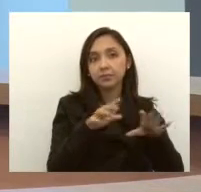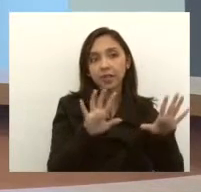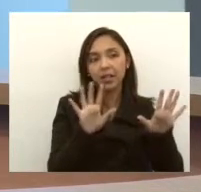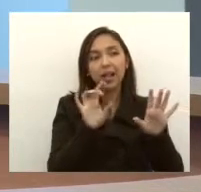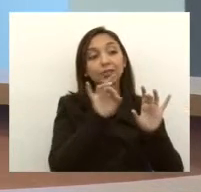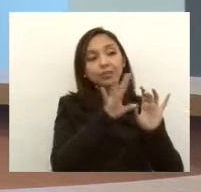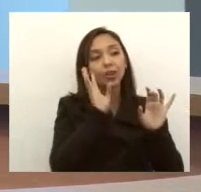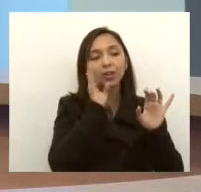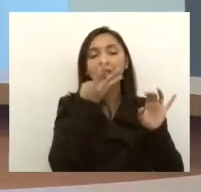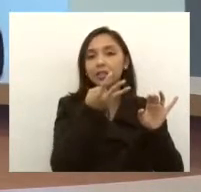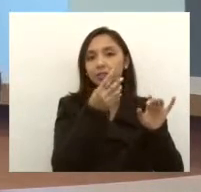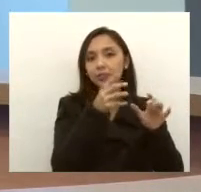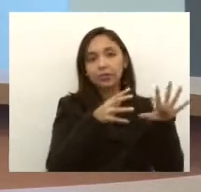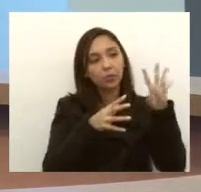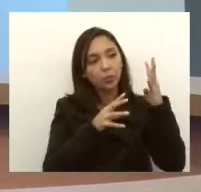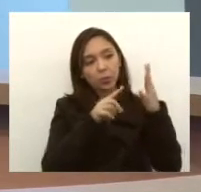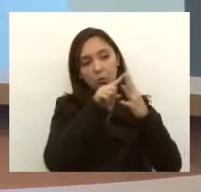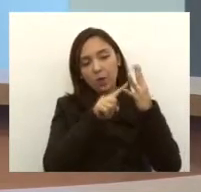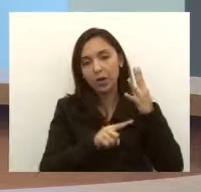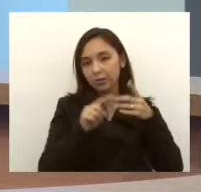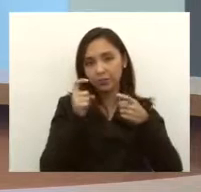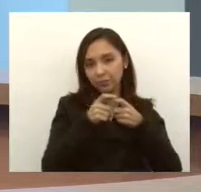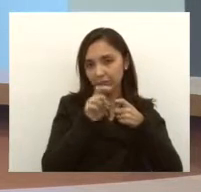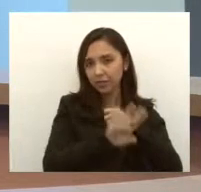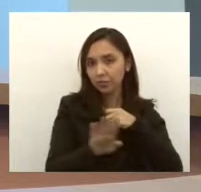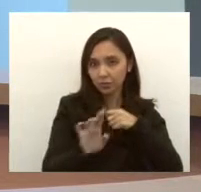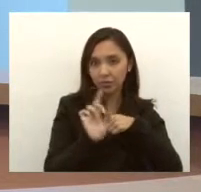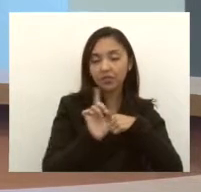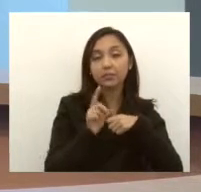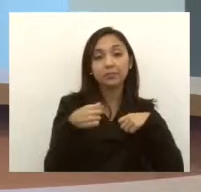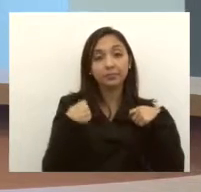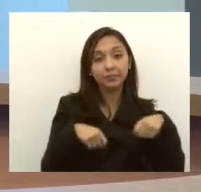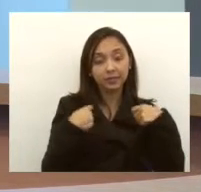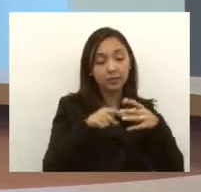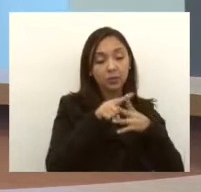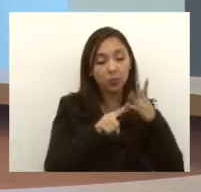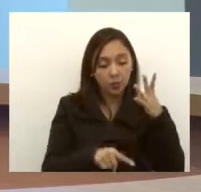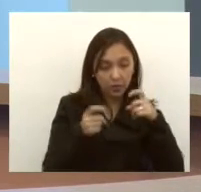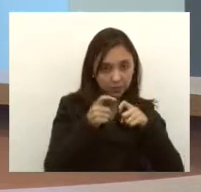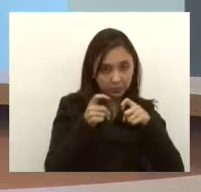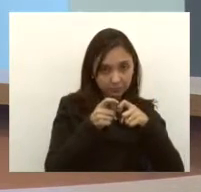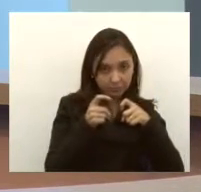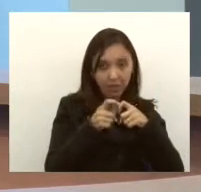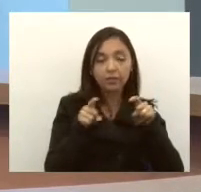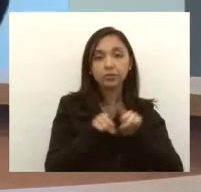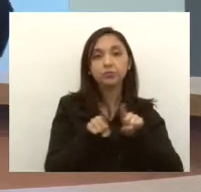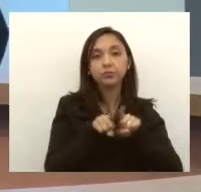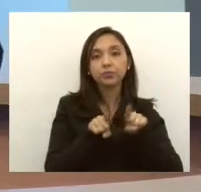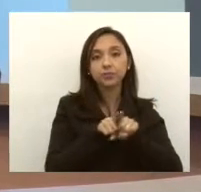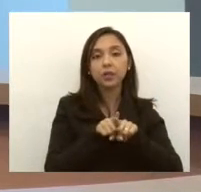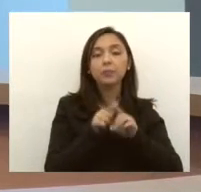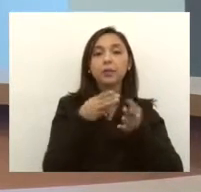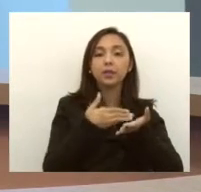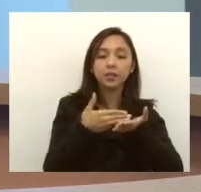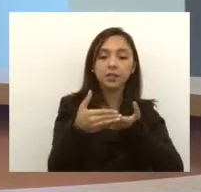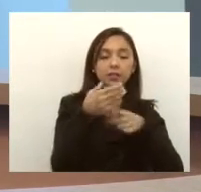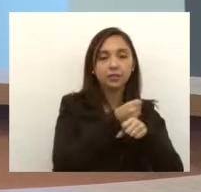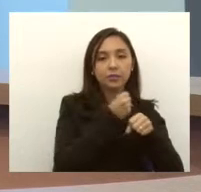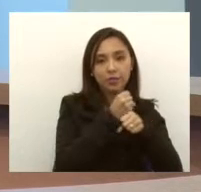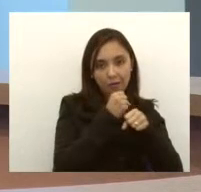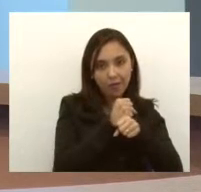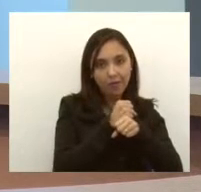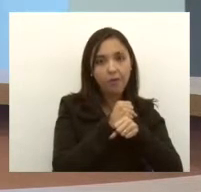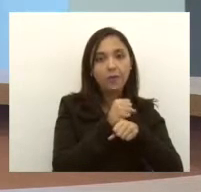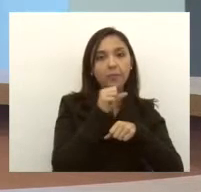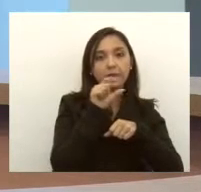só resolver a situação dos quatro mestres que estão faltando. Tem que ter os quatro mestres que estão faltando e também o início das obras do